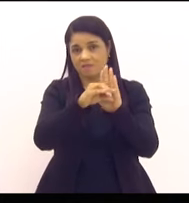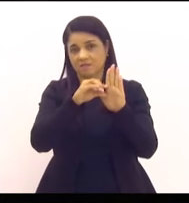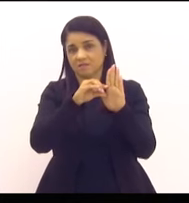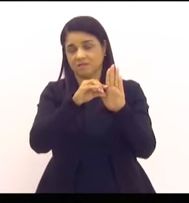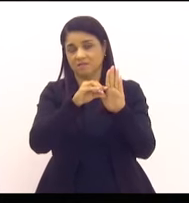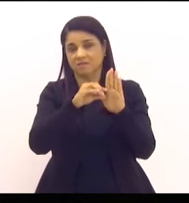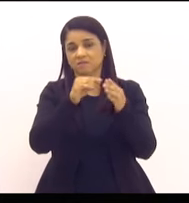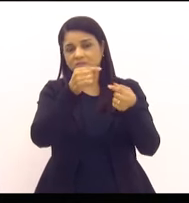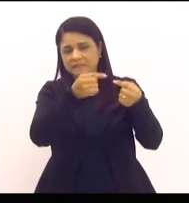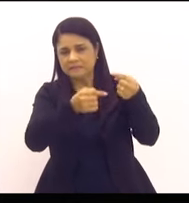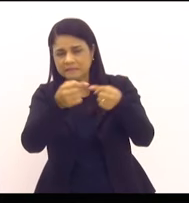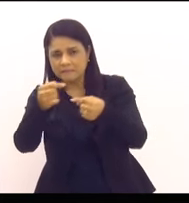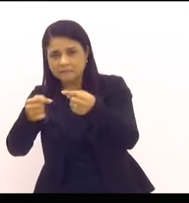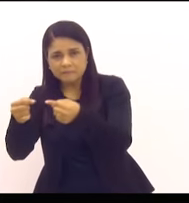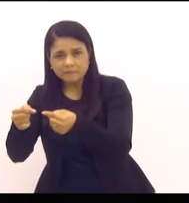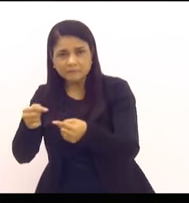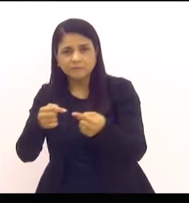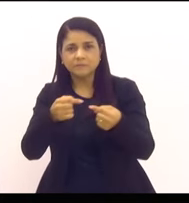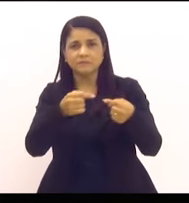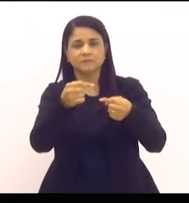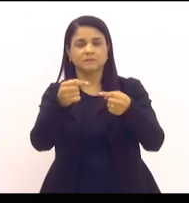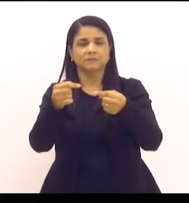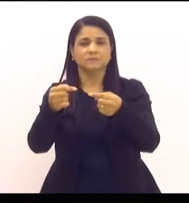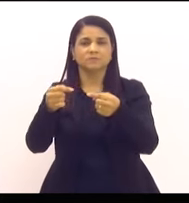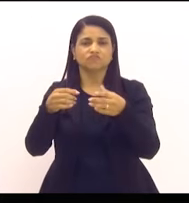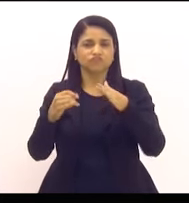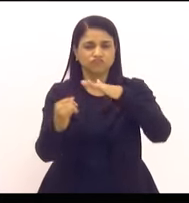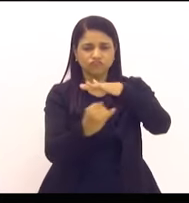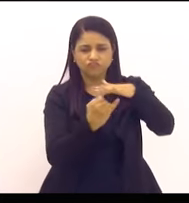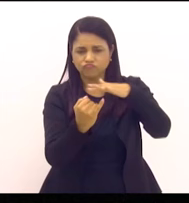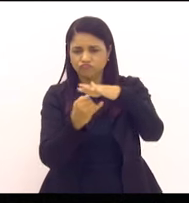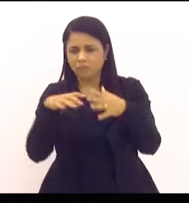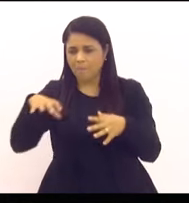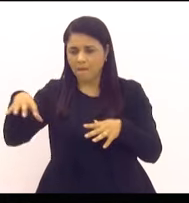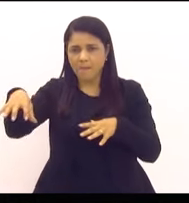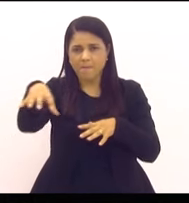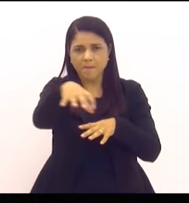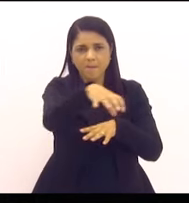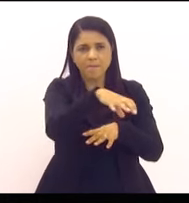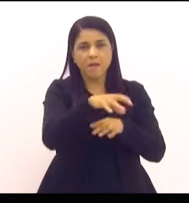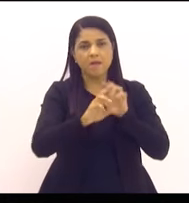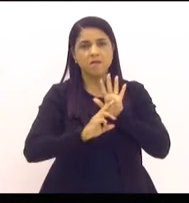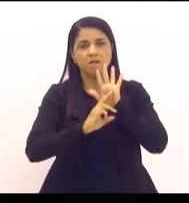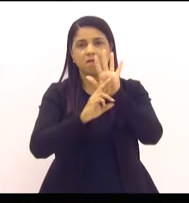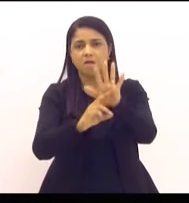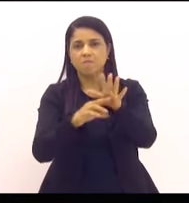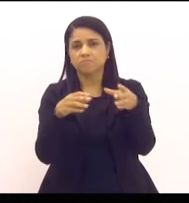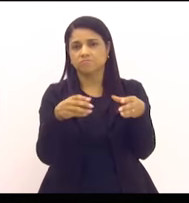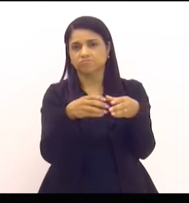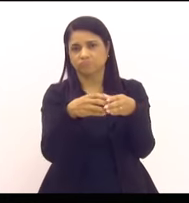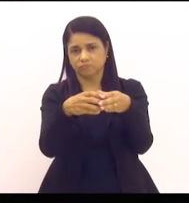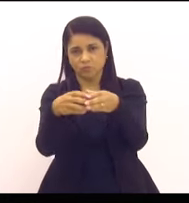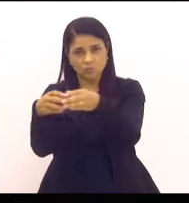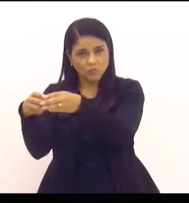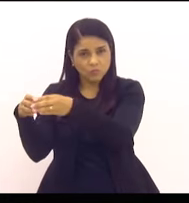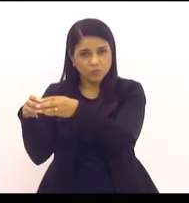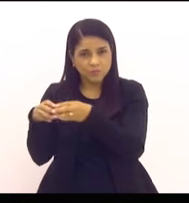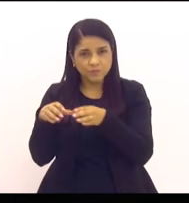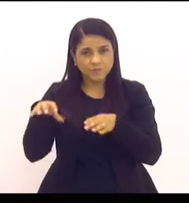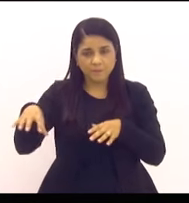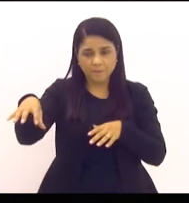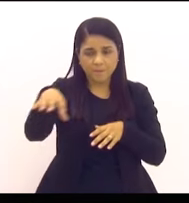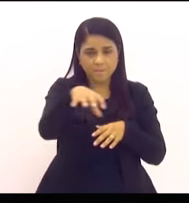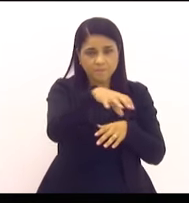debate com todos os órgãos e com todas as representações classistas. E o papel